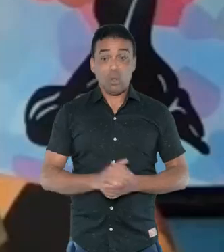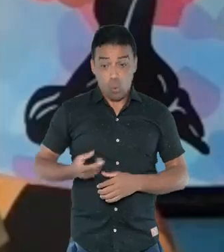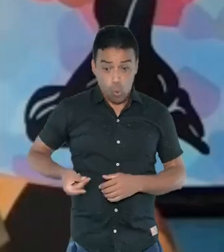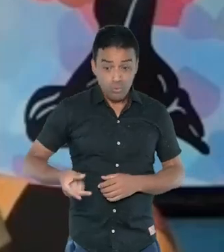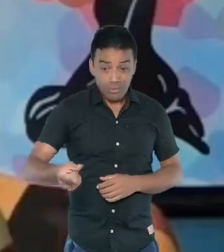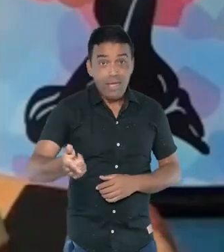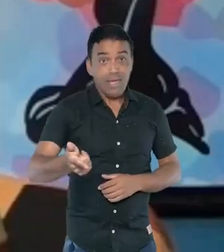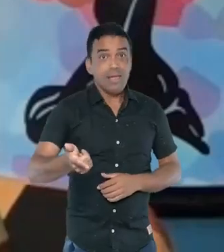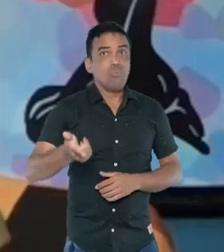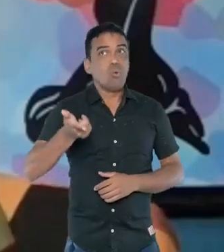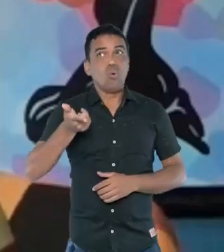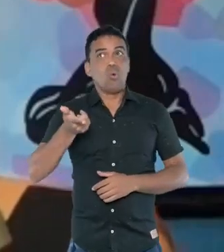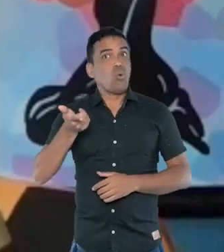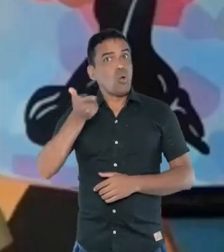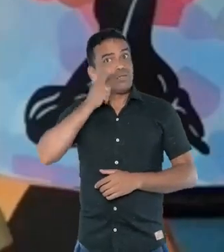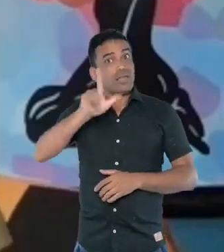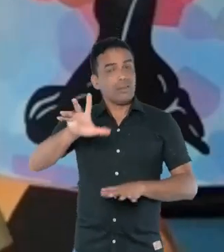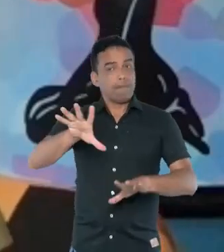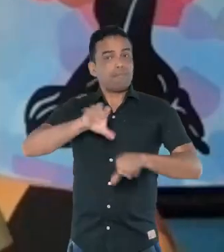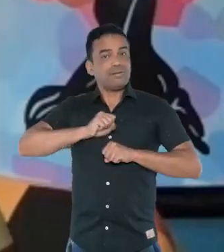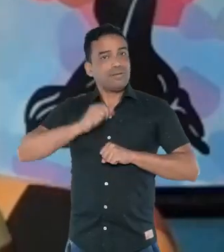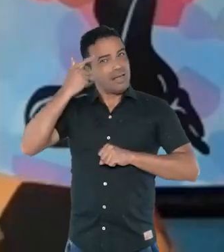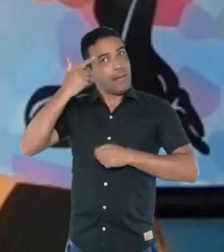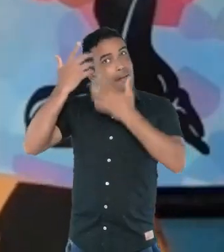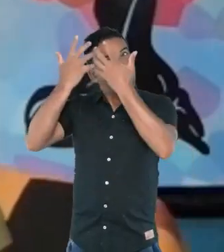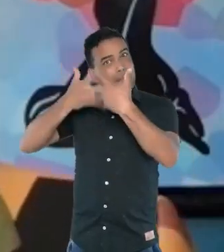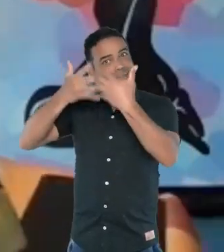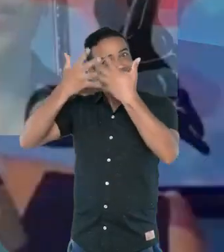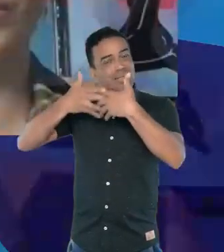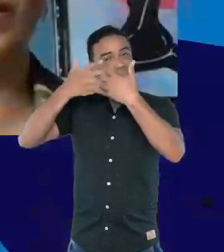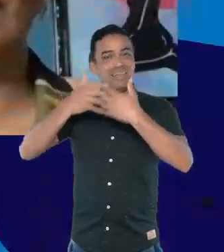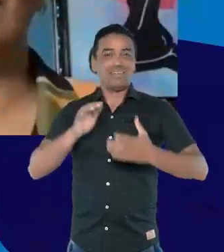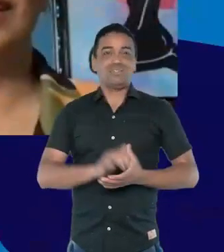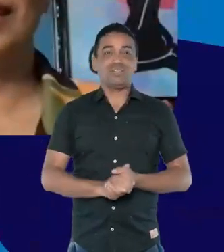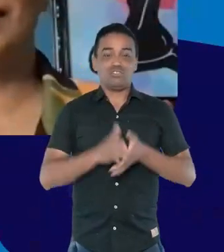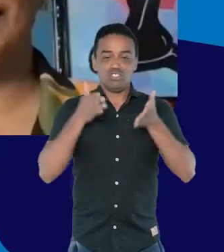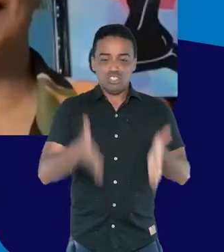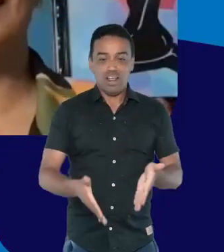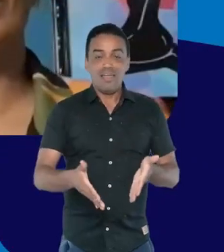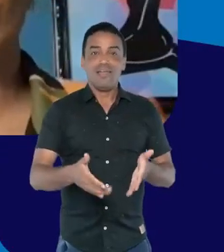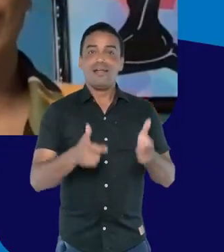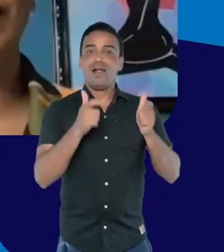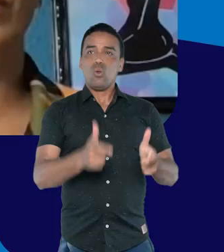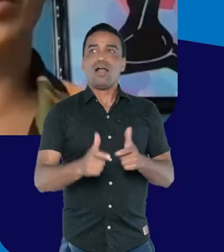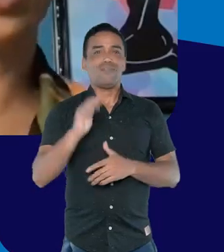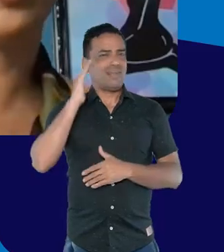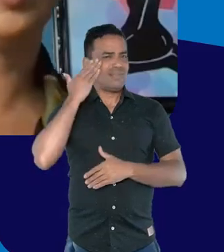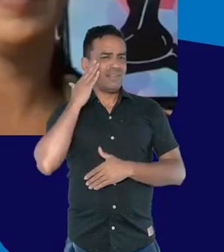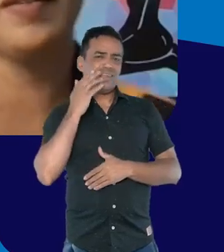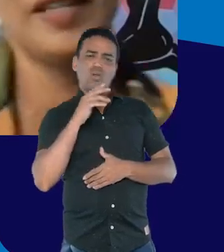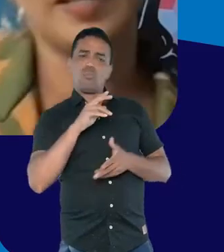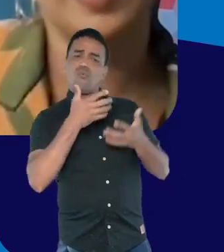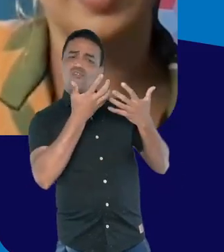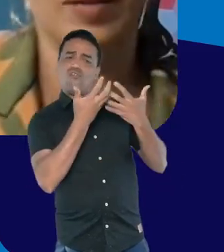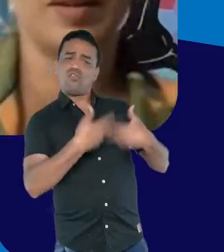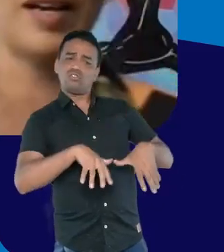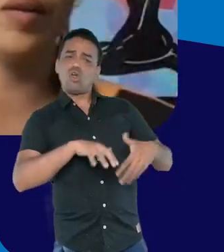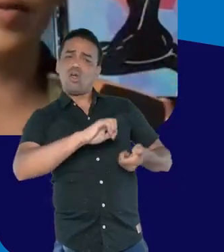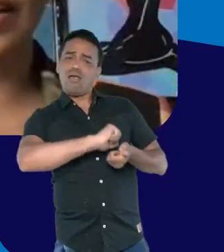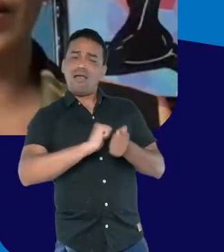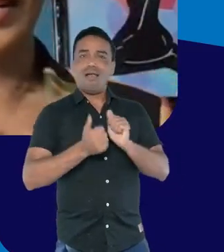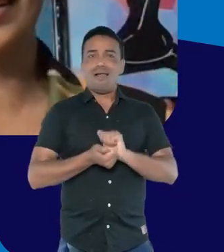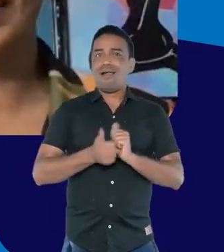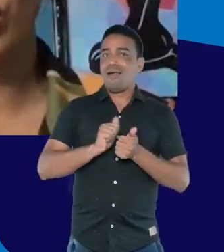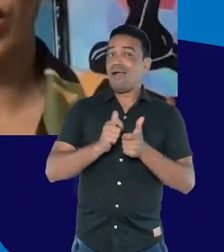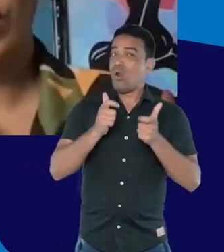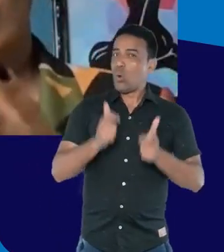gente quase que automatiza esse pensamento. Então, cada vez que você chega num lugar, você vai entender como é que ele funciona e vai ver se aquele lugar